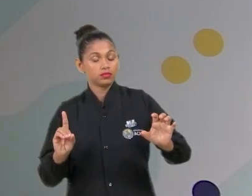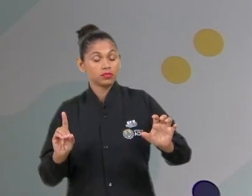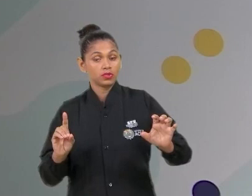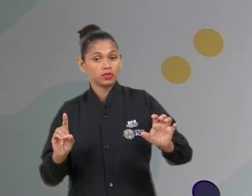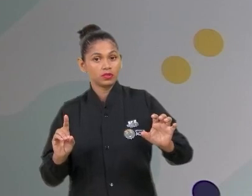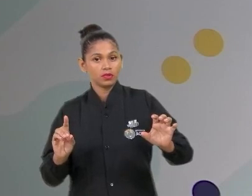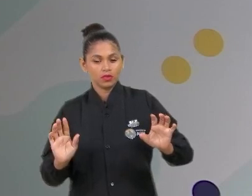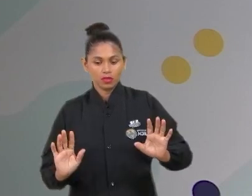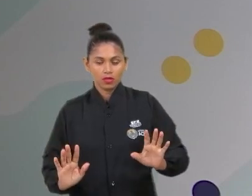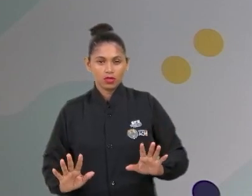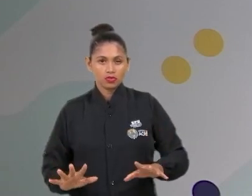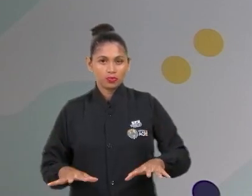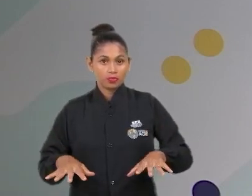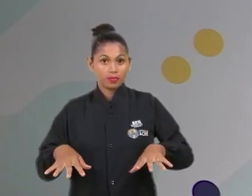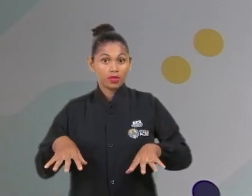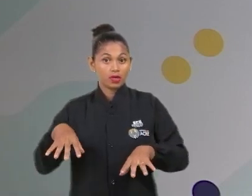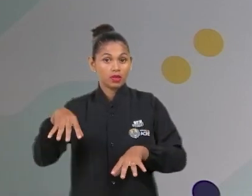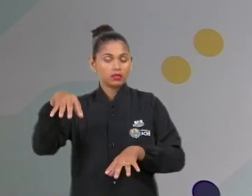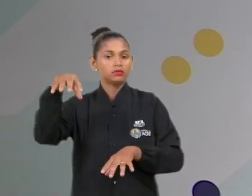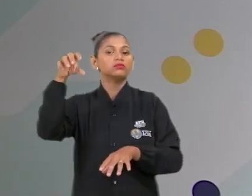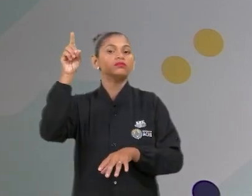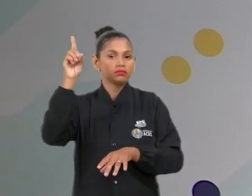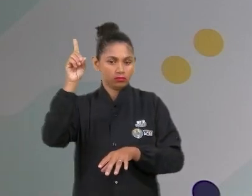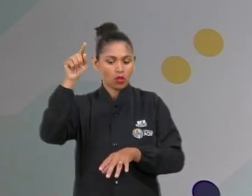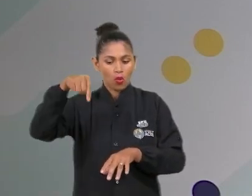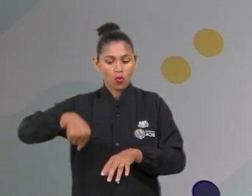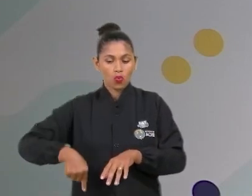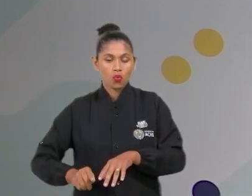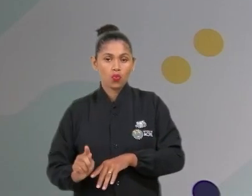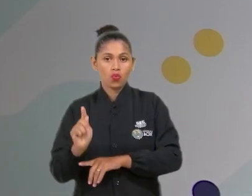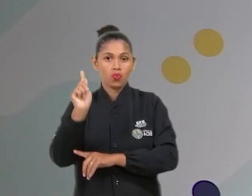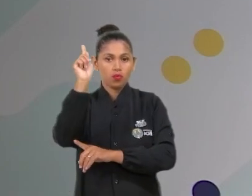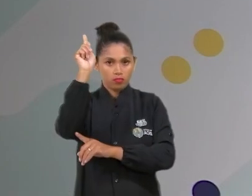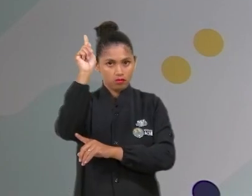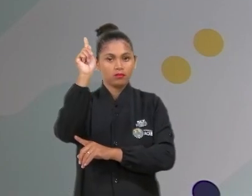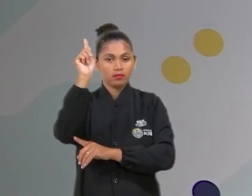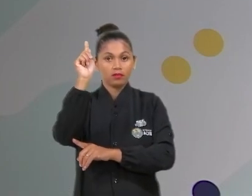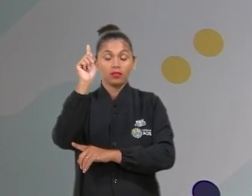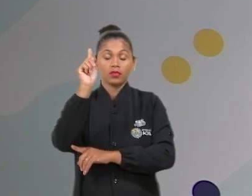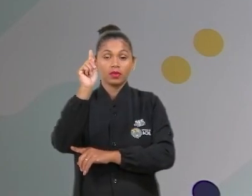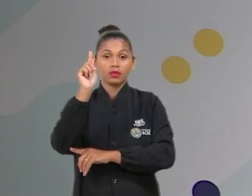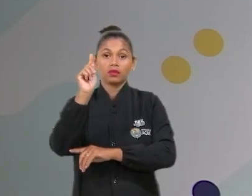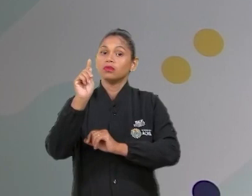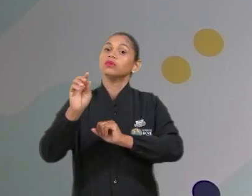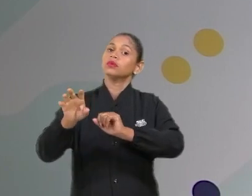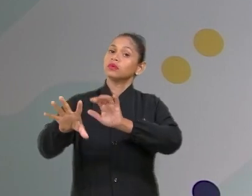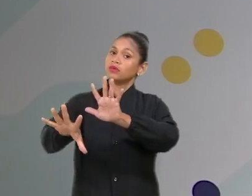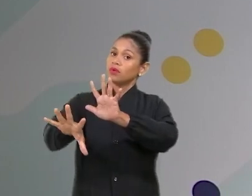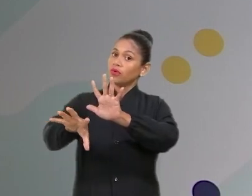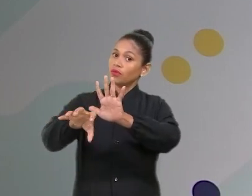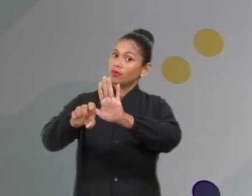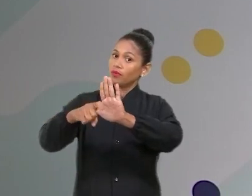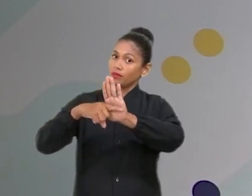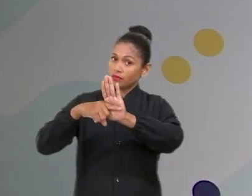de baixo para cima. Sendo assim, o elemento mais eletronegativo vai ser o